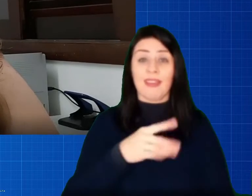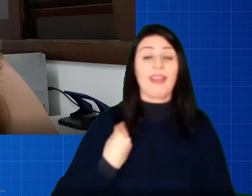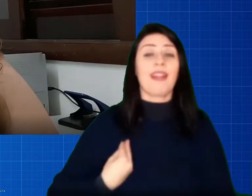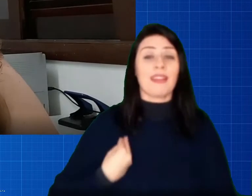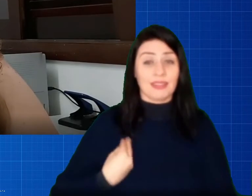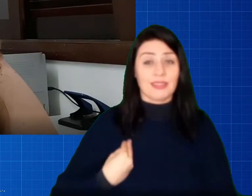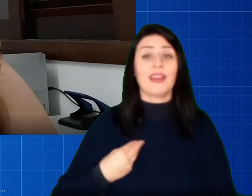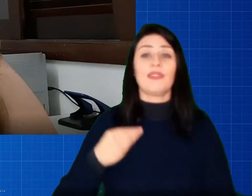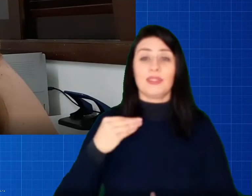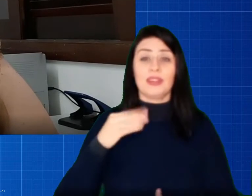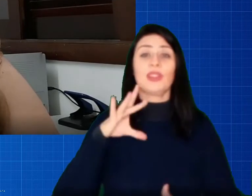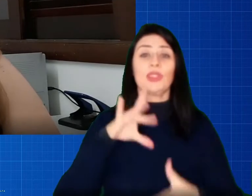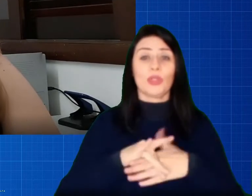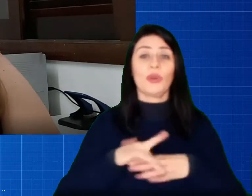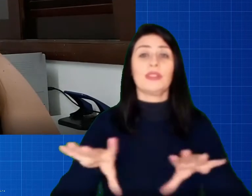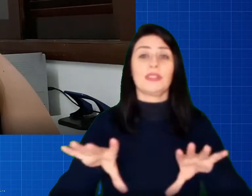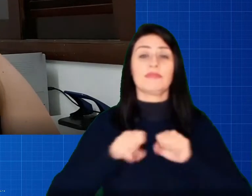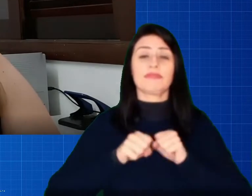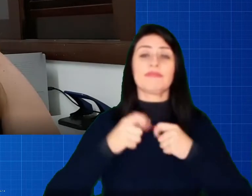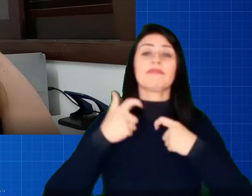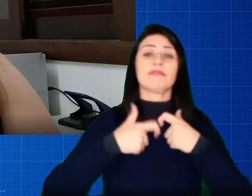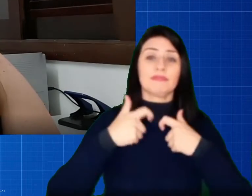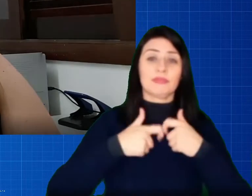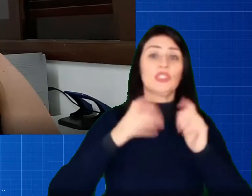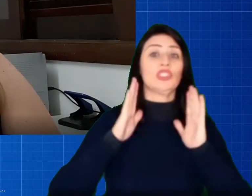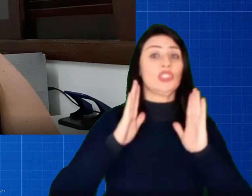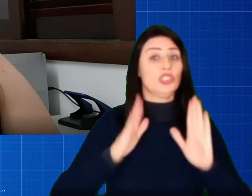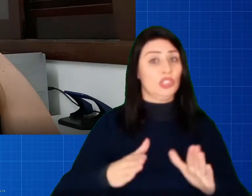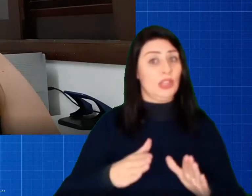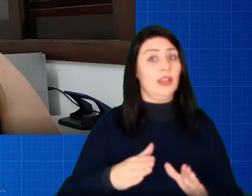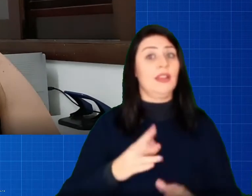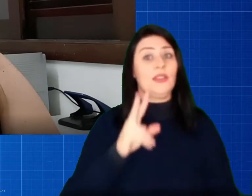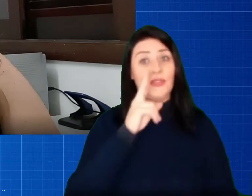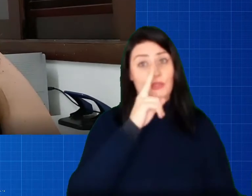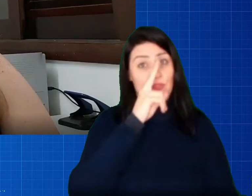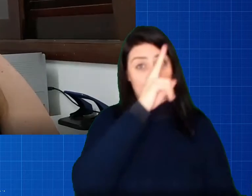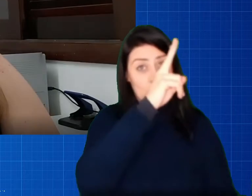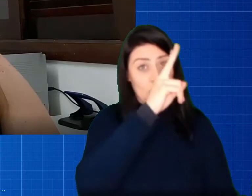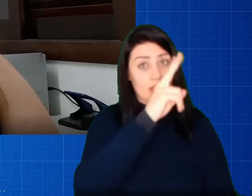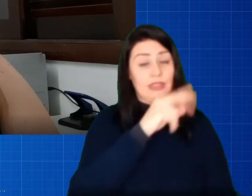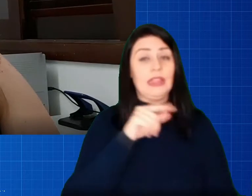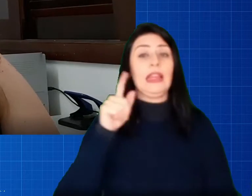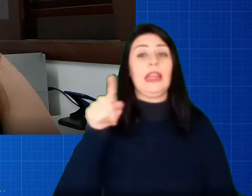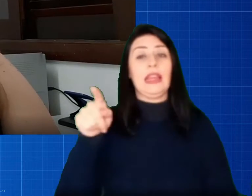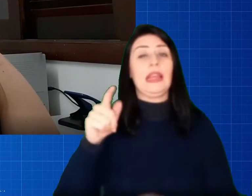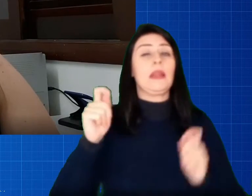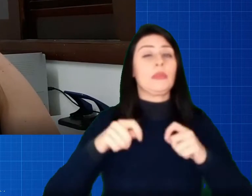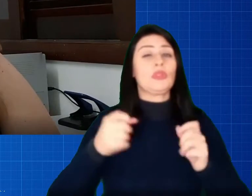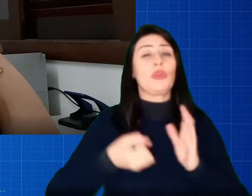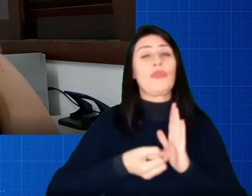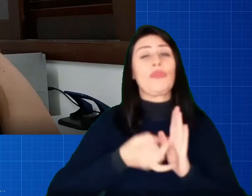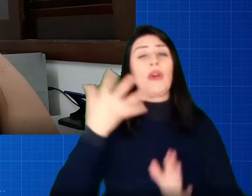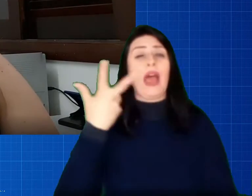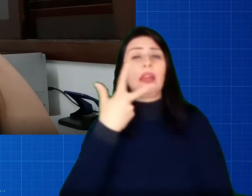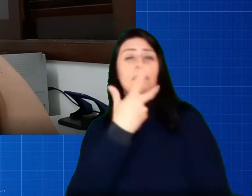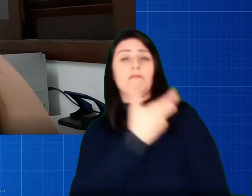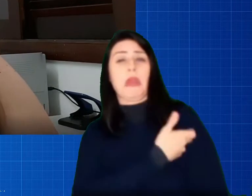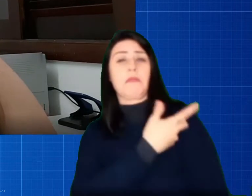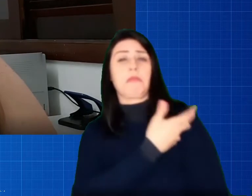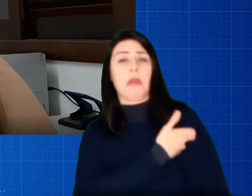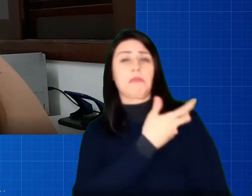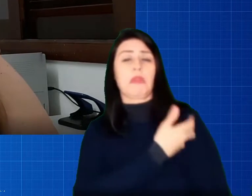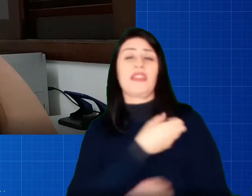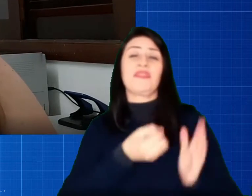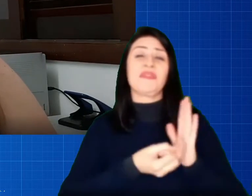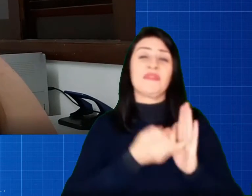uma doença sexualmente transmissível no estágio bem avançado. E ela teve que tomar muitas